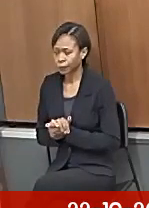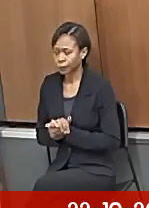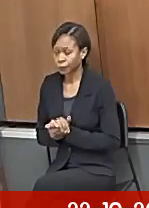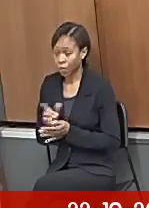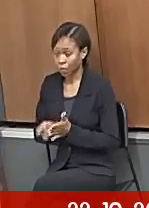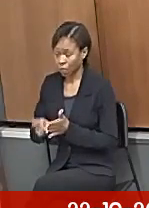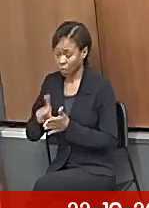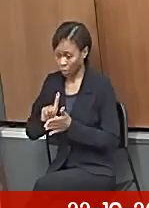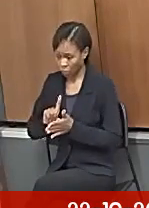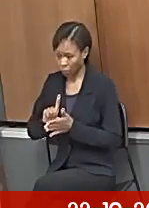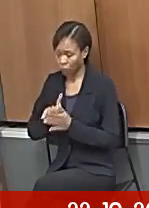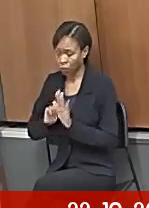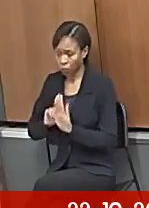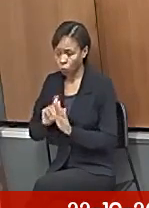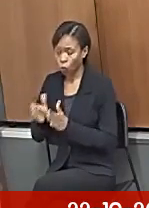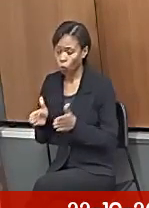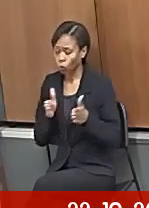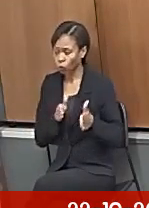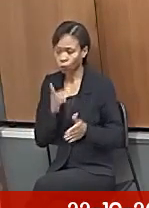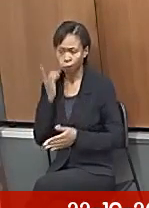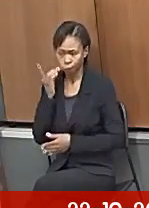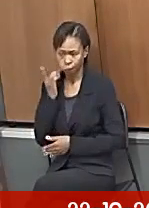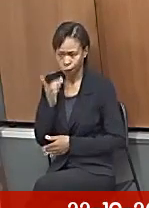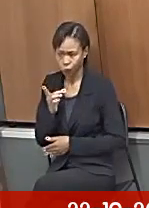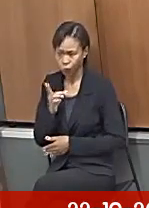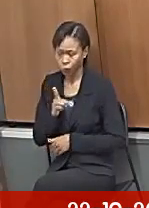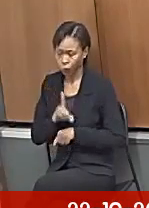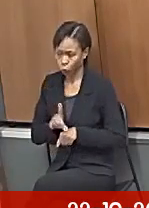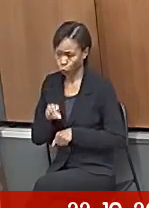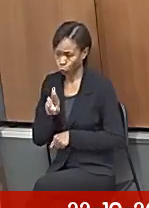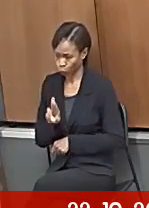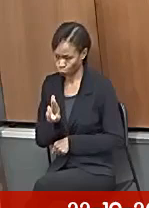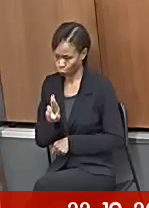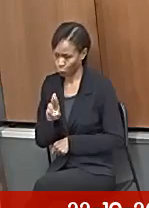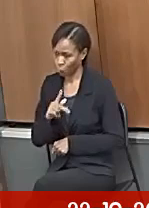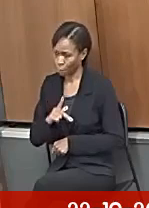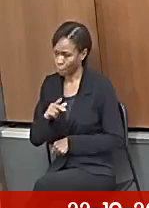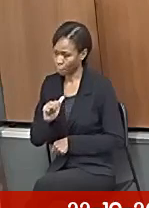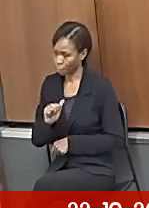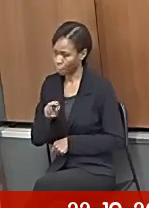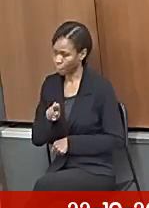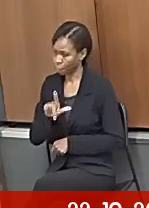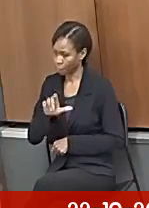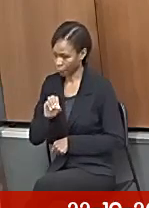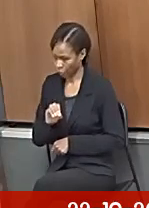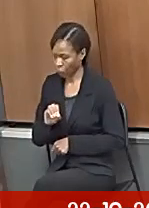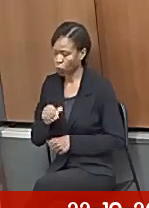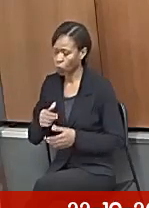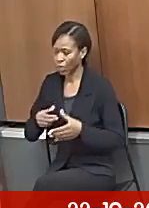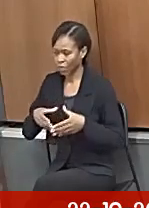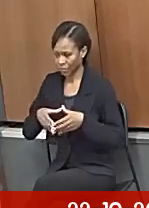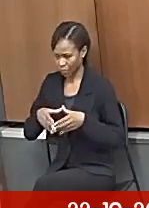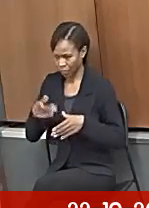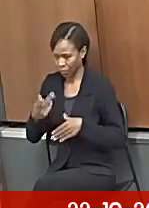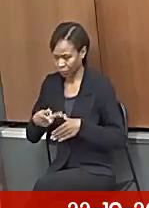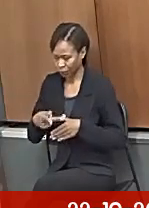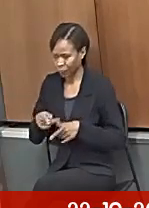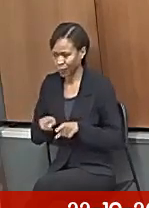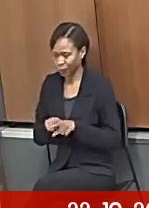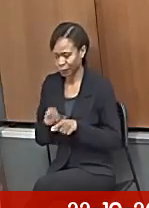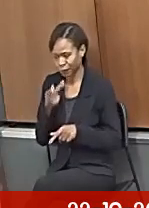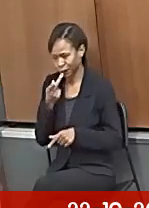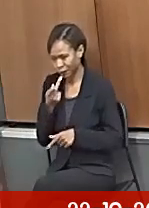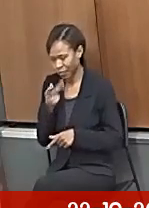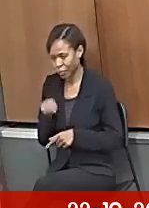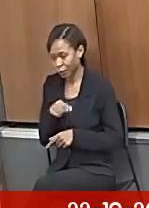antes de fazer uma manifestação, deixa eu passar para o deputado Dr. Paulo, que é membro dessa comissão, que também vai fazer uma manifestação. Depois eu retorno também para a